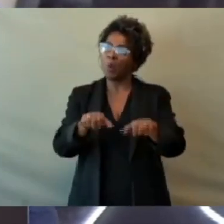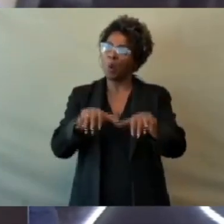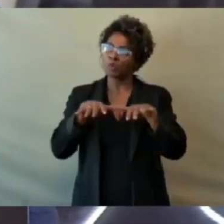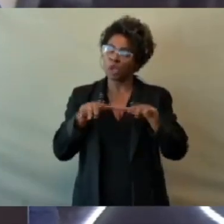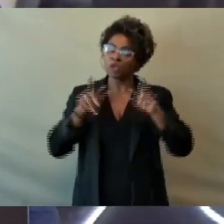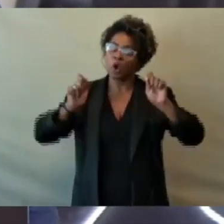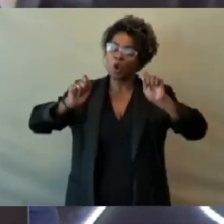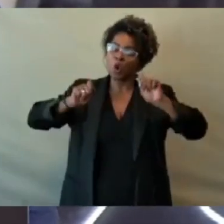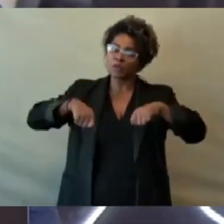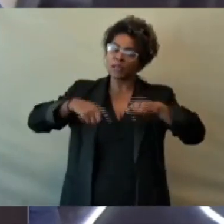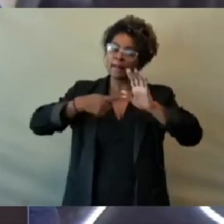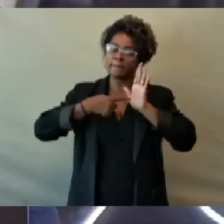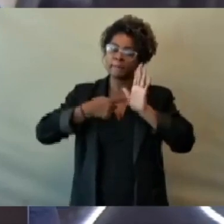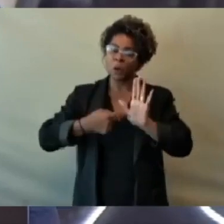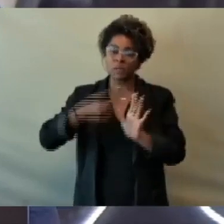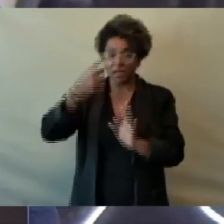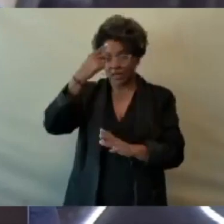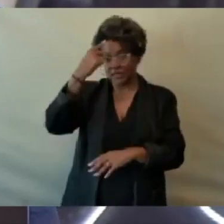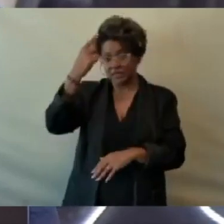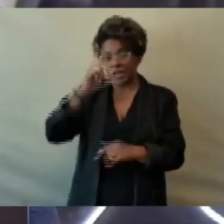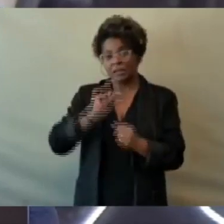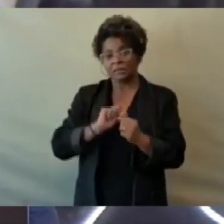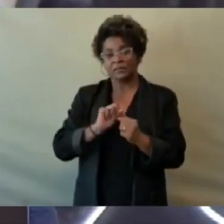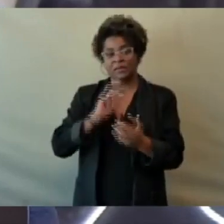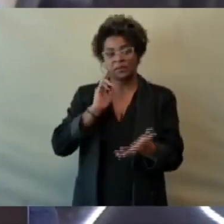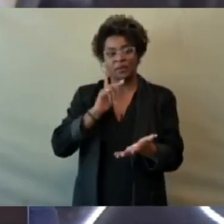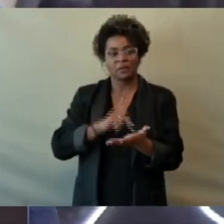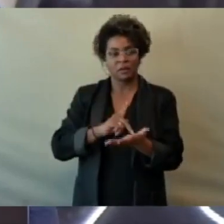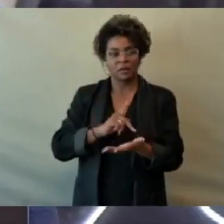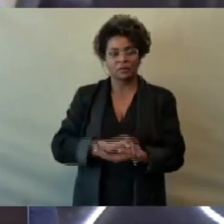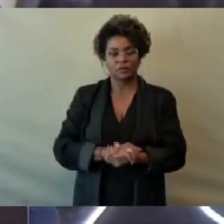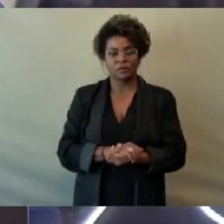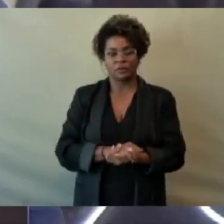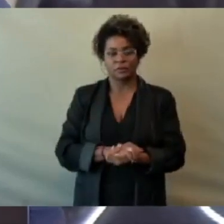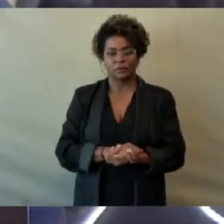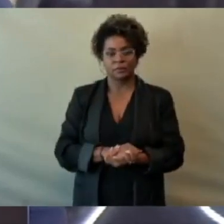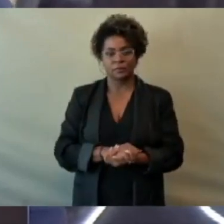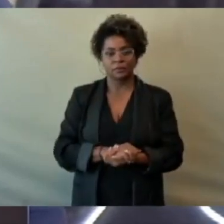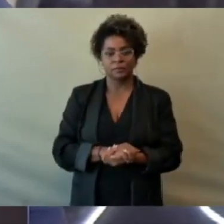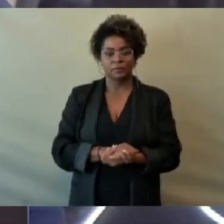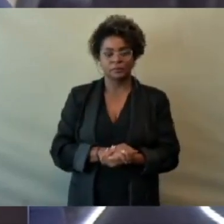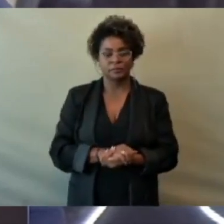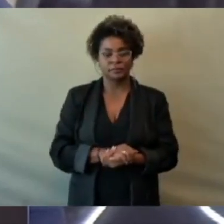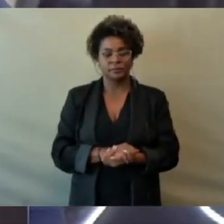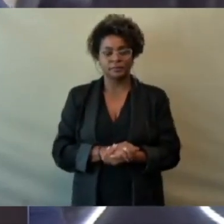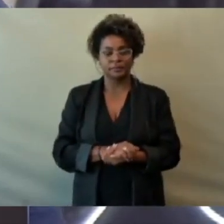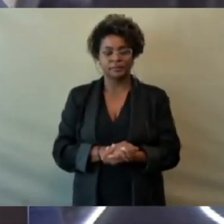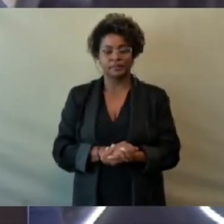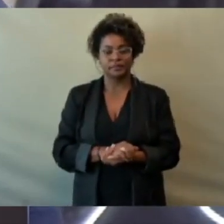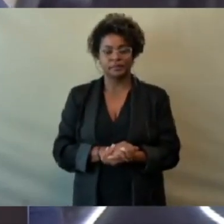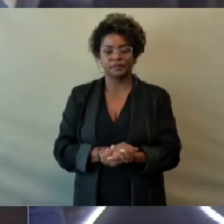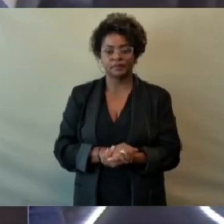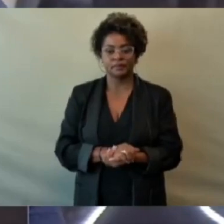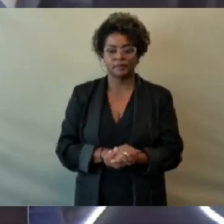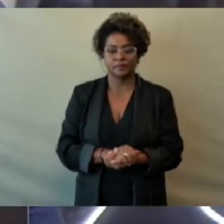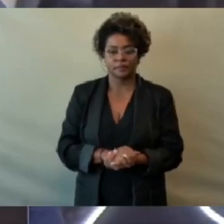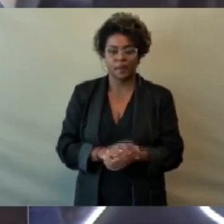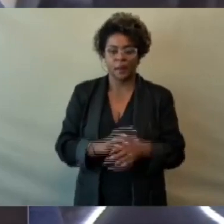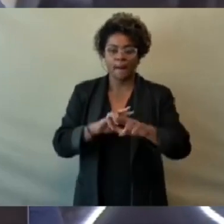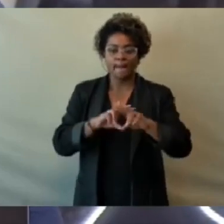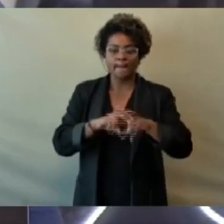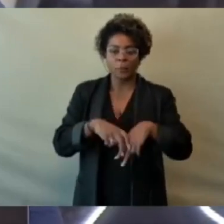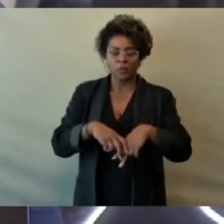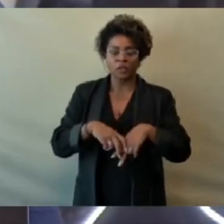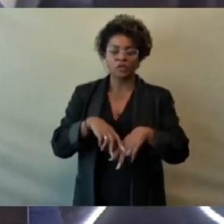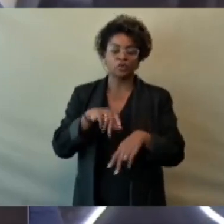realidade por isso que eu falo que a parte mais rica no meu entendimento de um vereador é quando ele